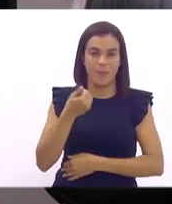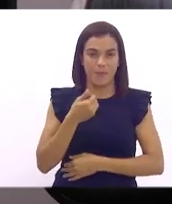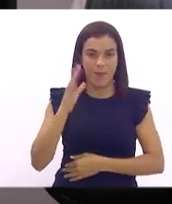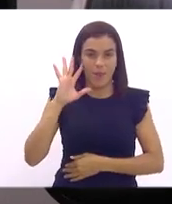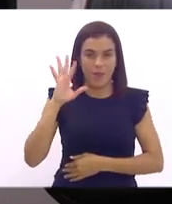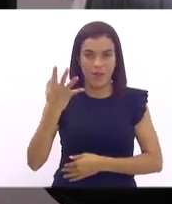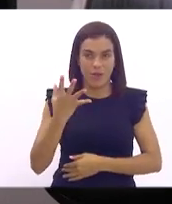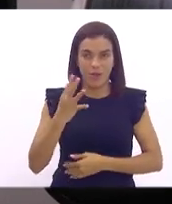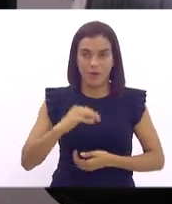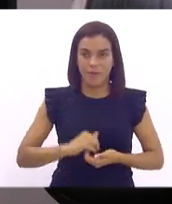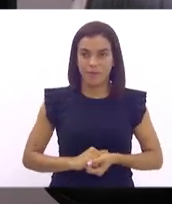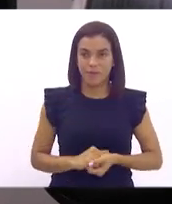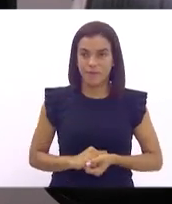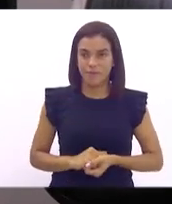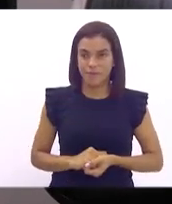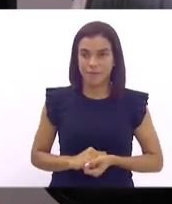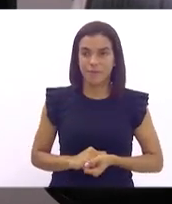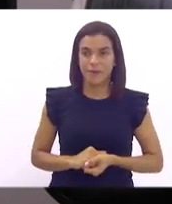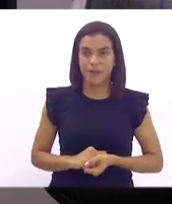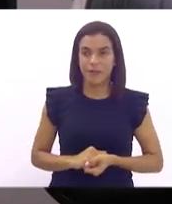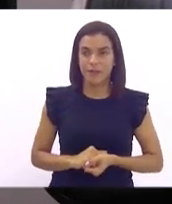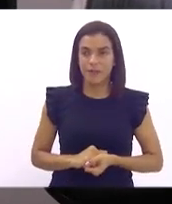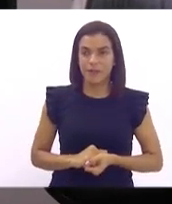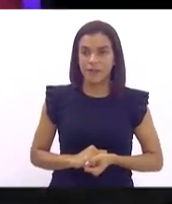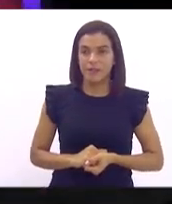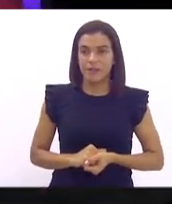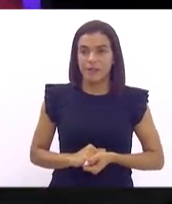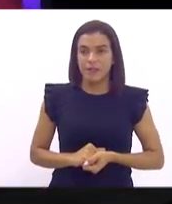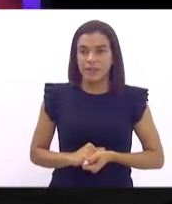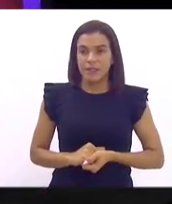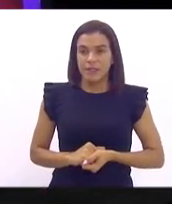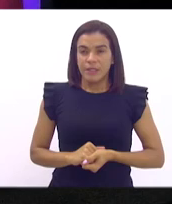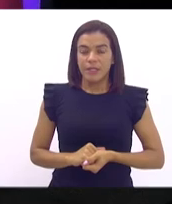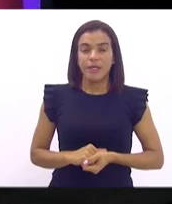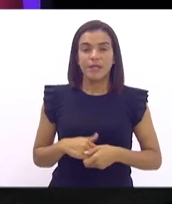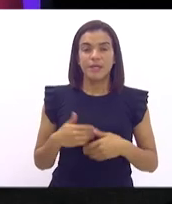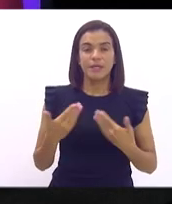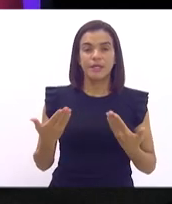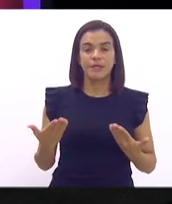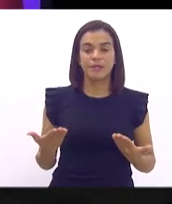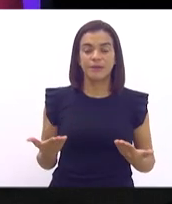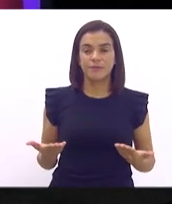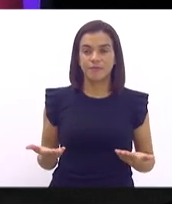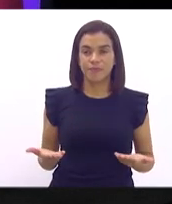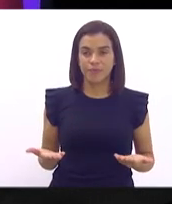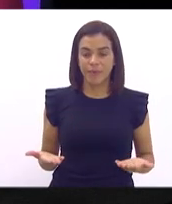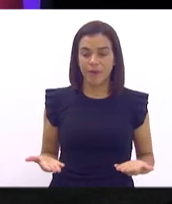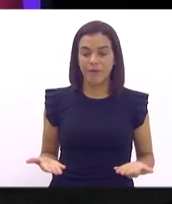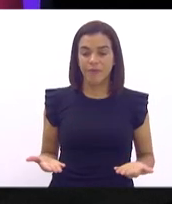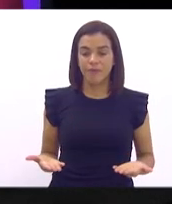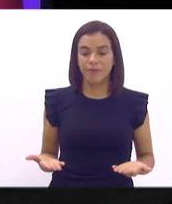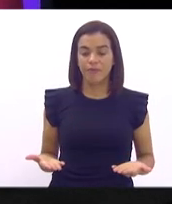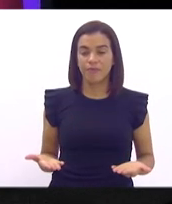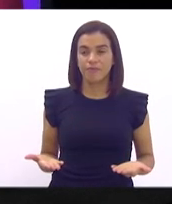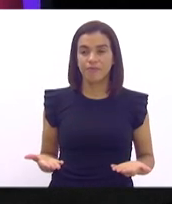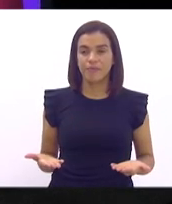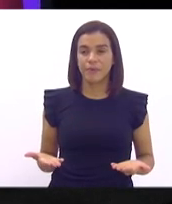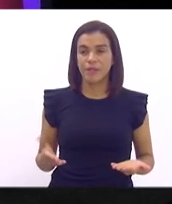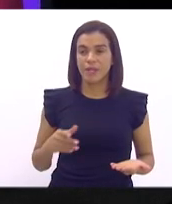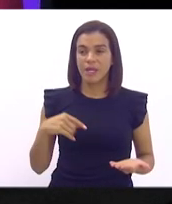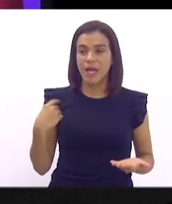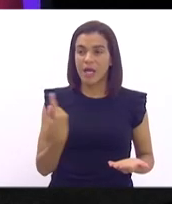né, desses acompanhamentos. E aí a gente